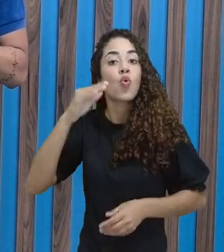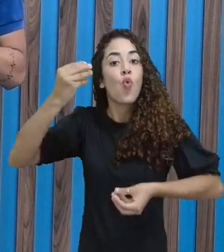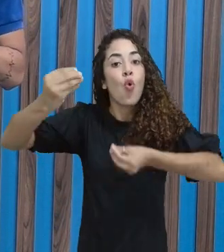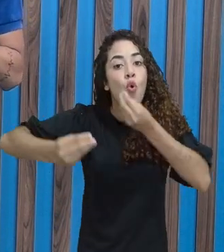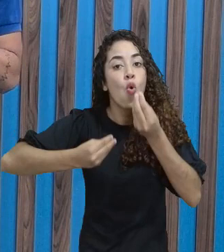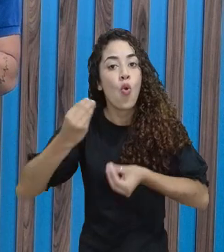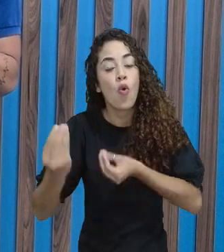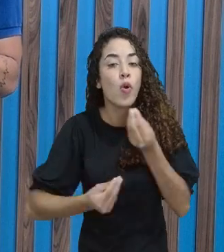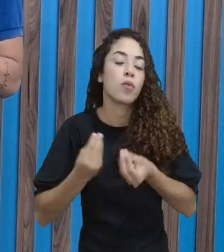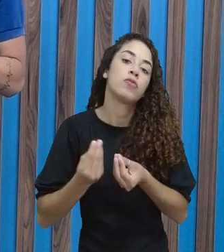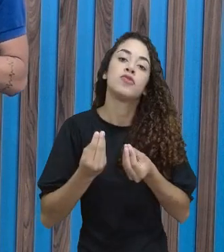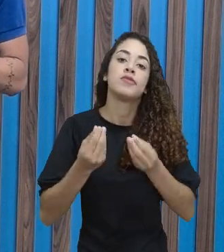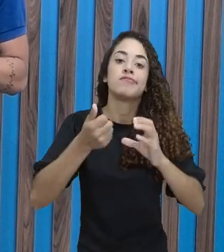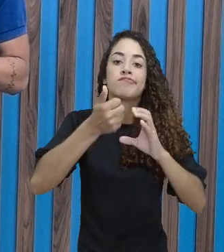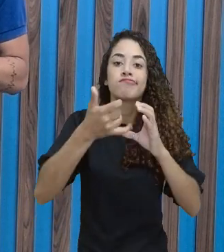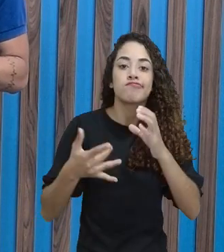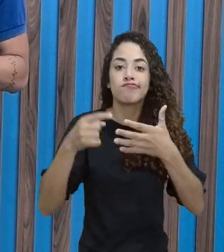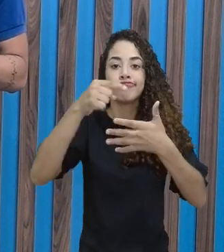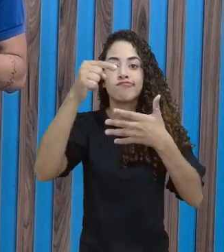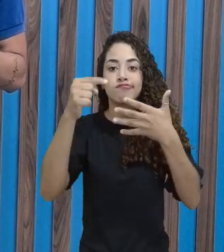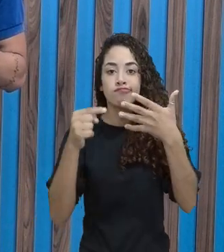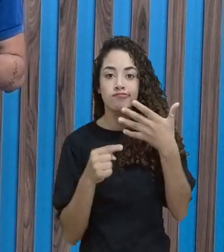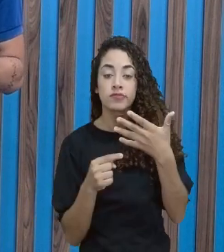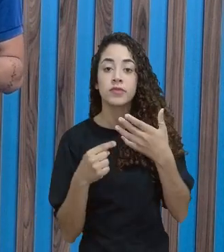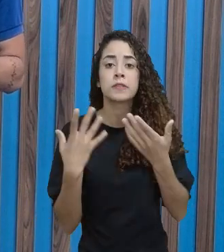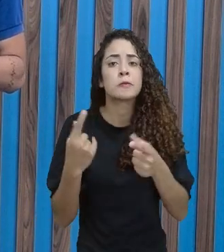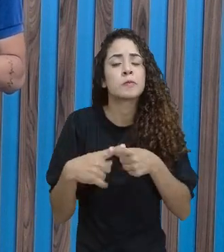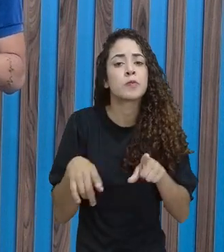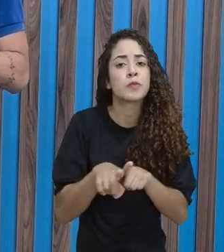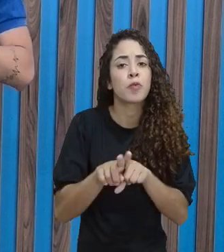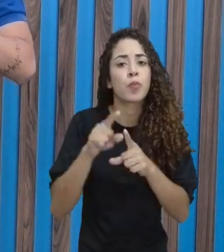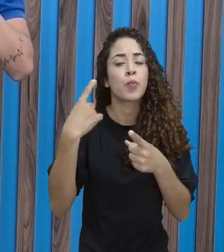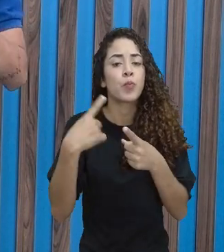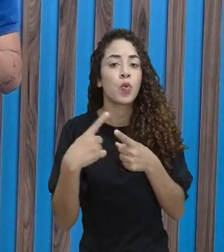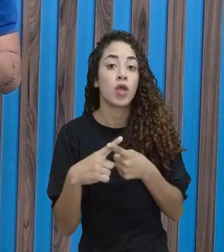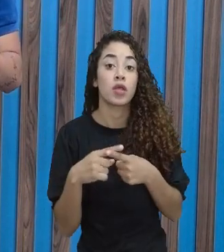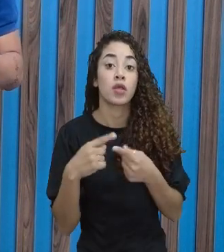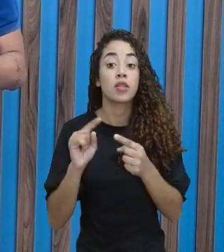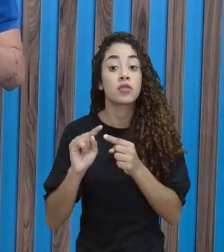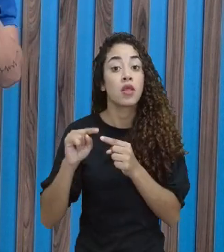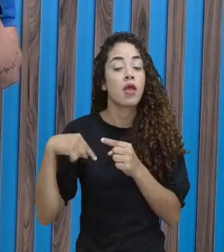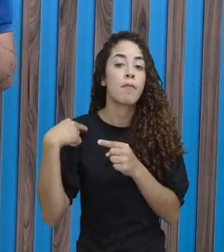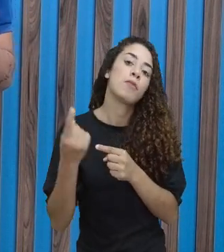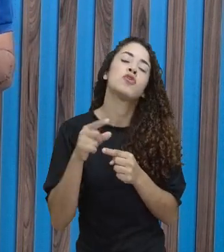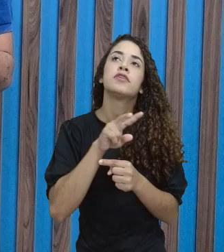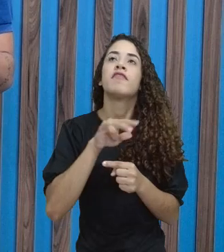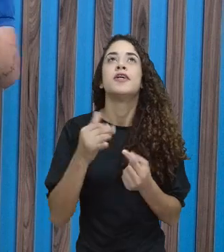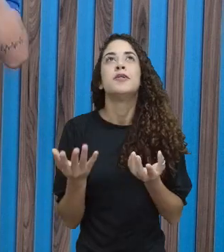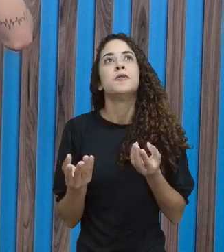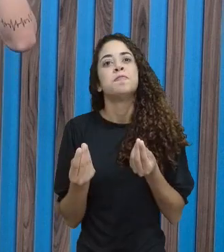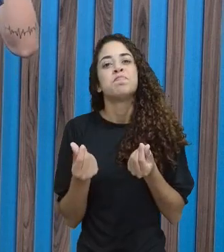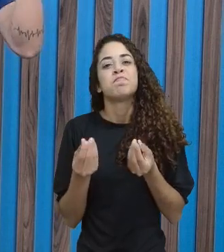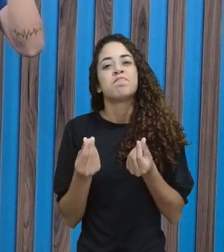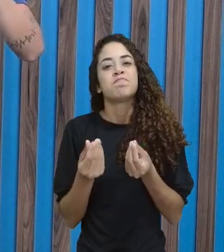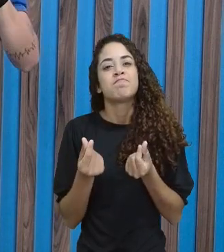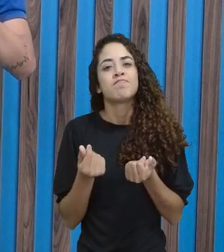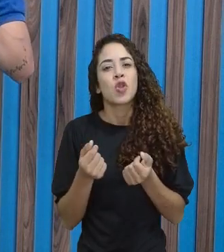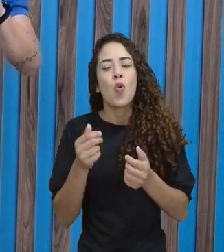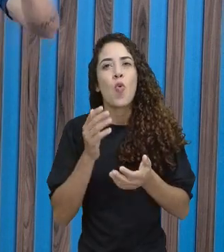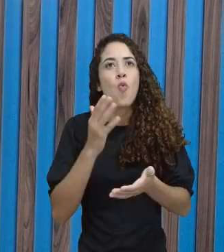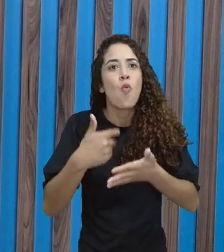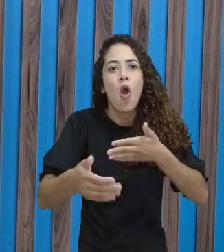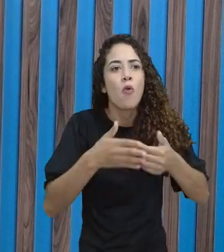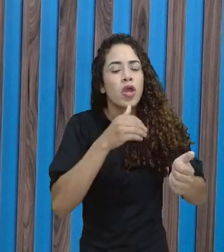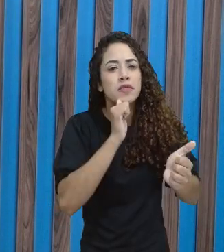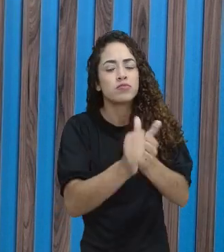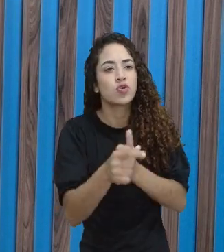como é que eles são classificados, né? E o porquê. E depois de hoje, você vai sair daqui dizendo assim, olhando para qualquer esporte e dizer,